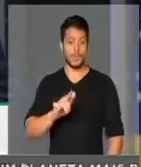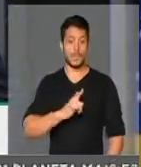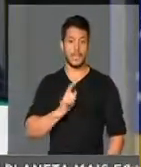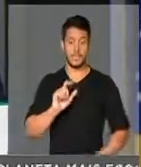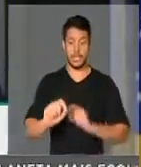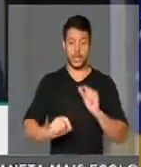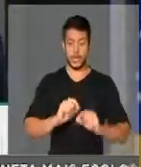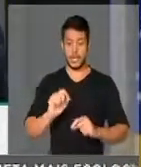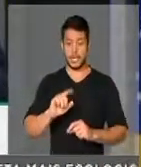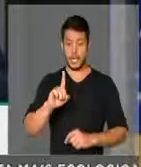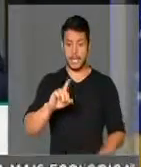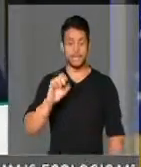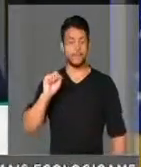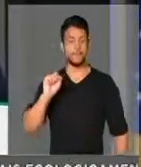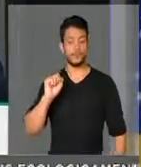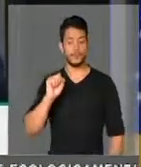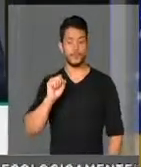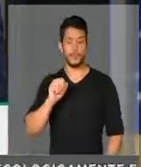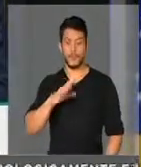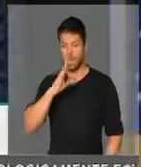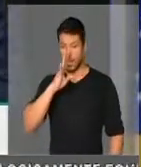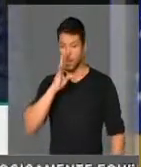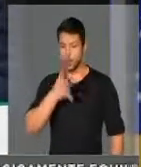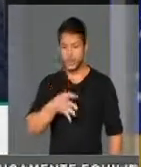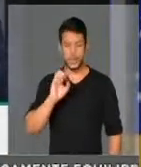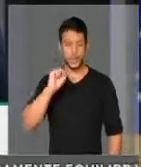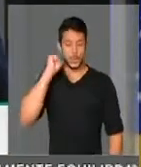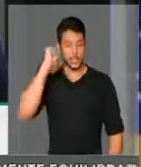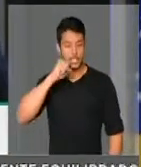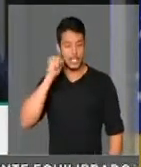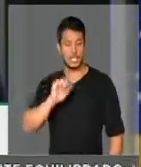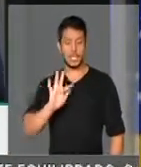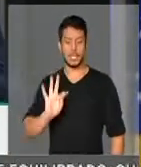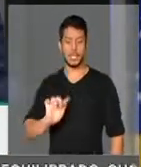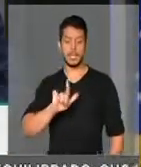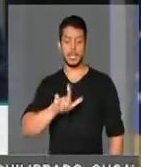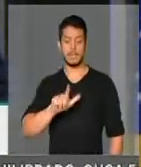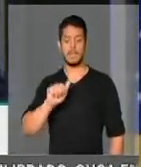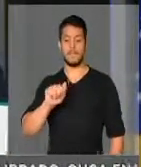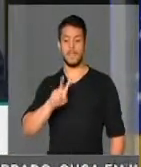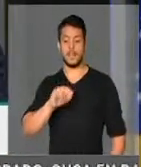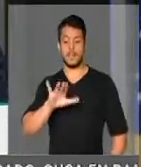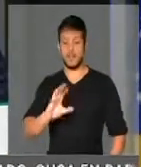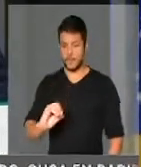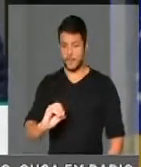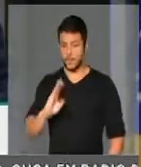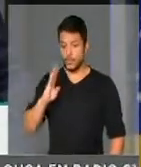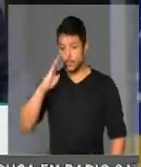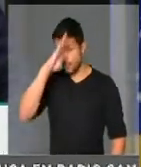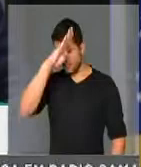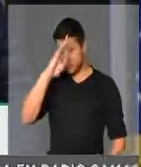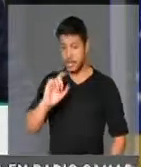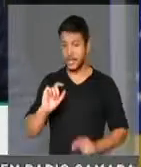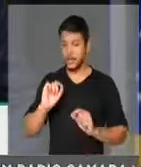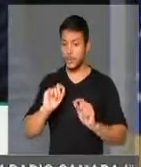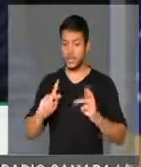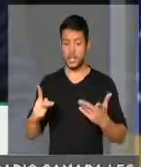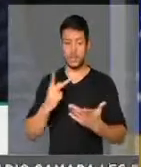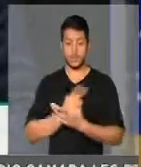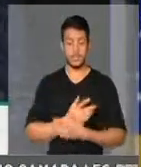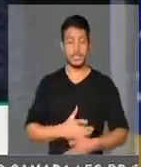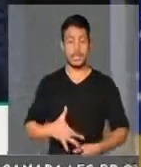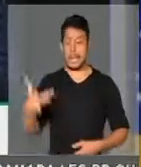Bolsonaro. Os promotores que investigam o senador Flávio Bolsonaro e seus